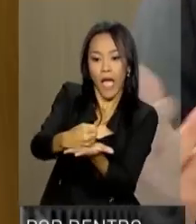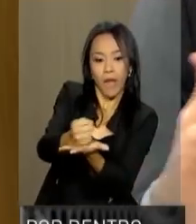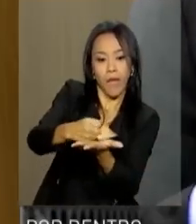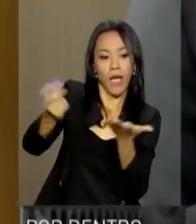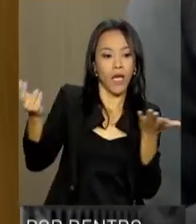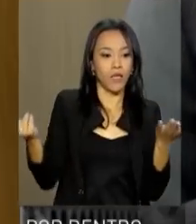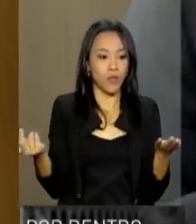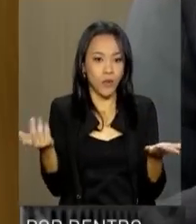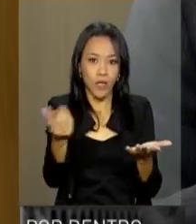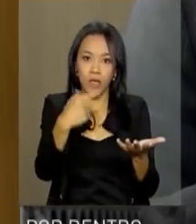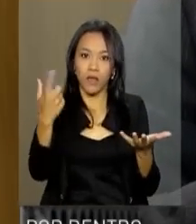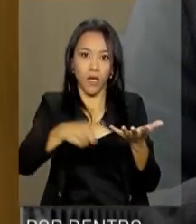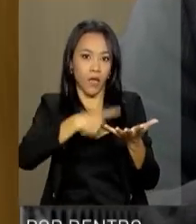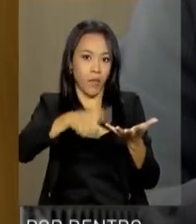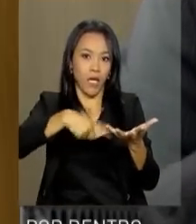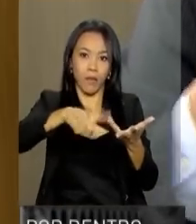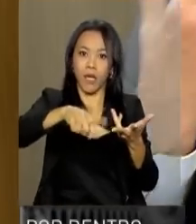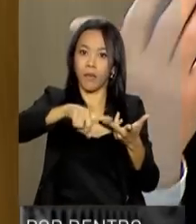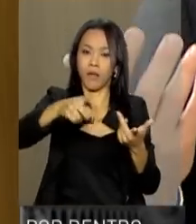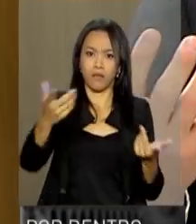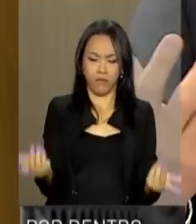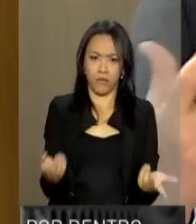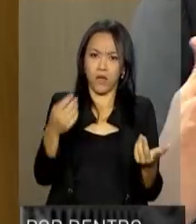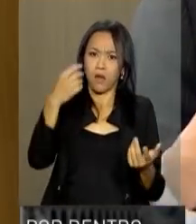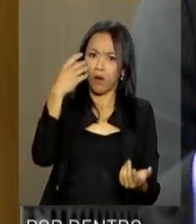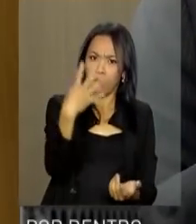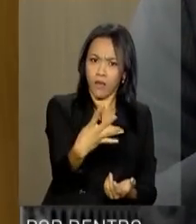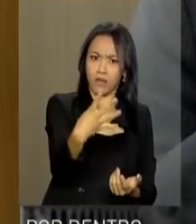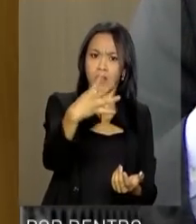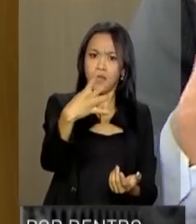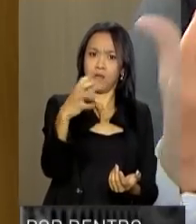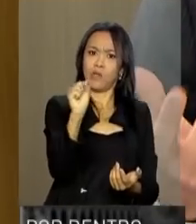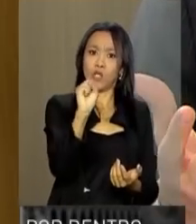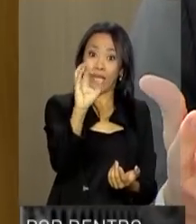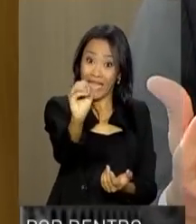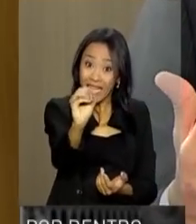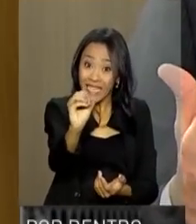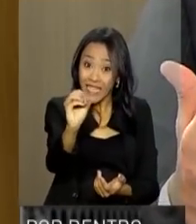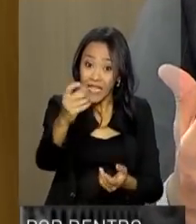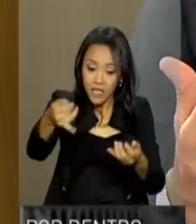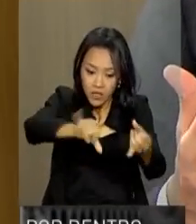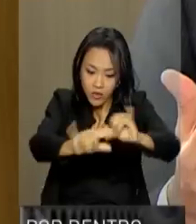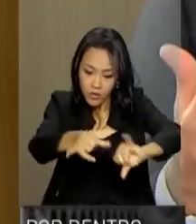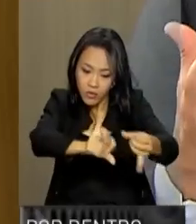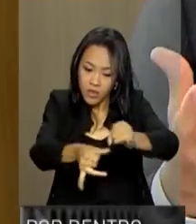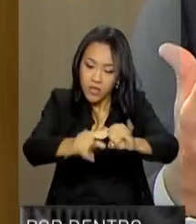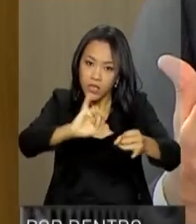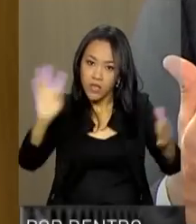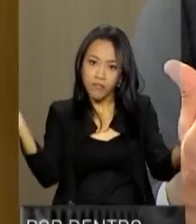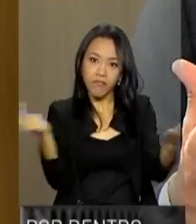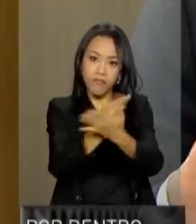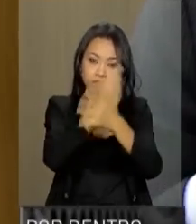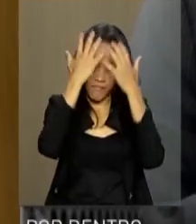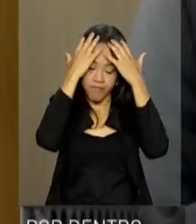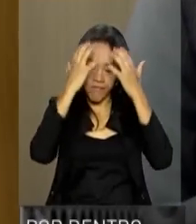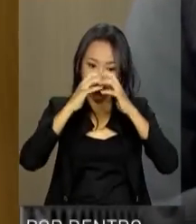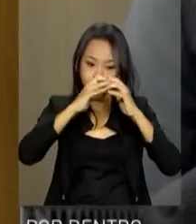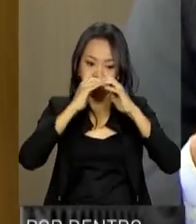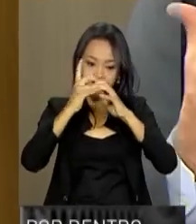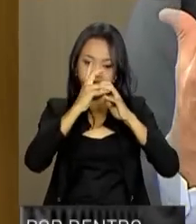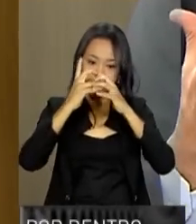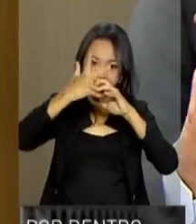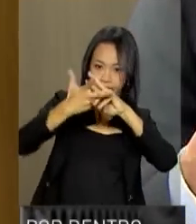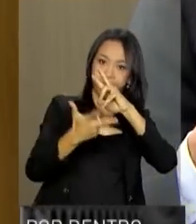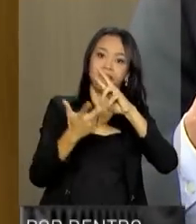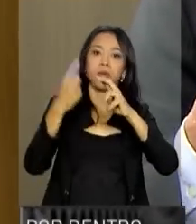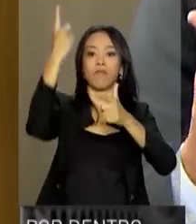absurdo a maconha tem 480 substâncias que causam danos enormes ao cérebro e ao corpo né então